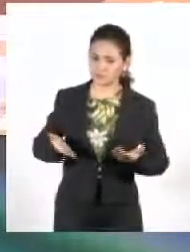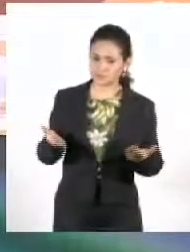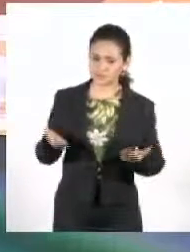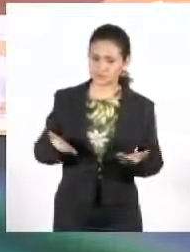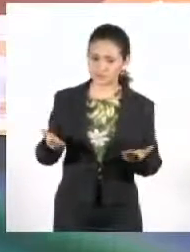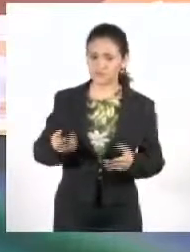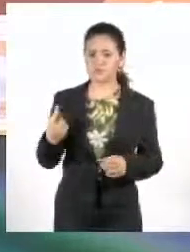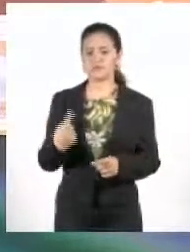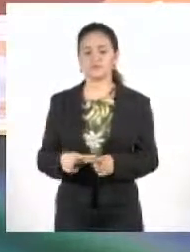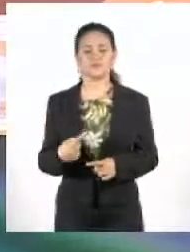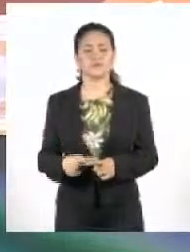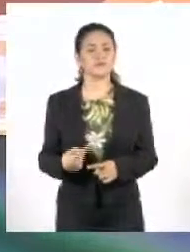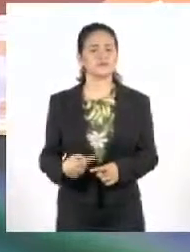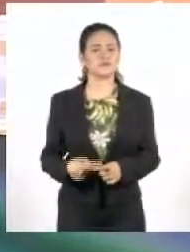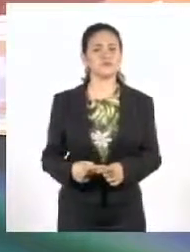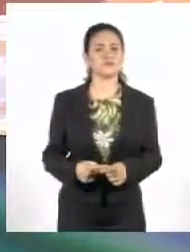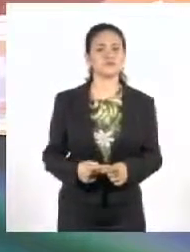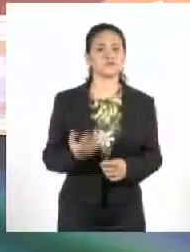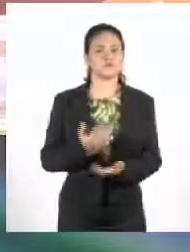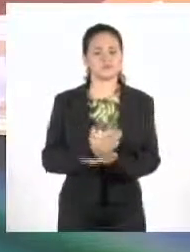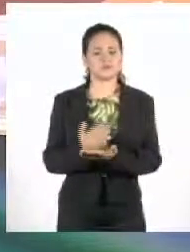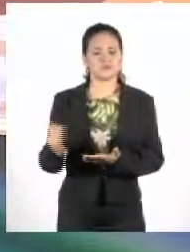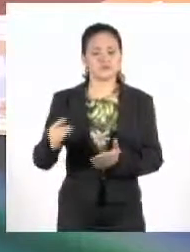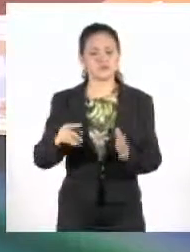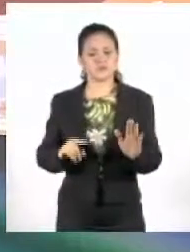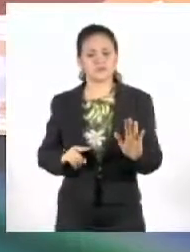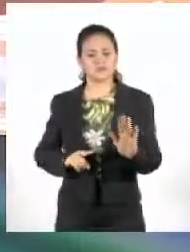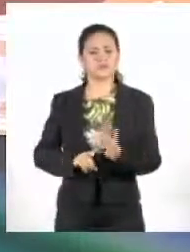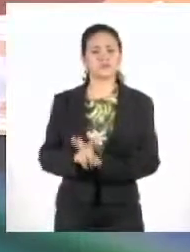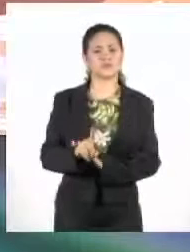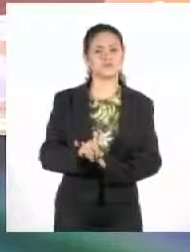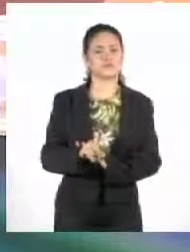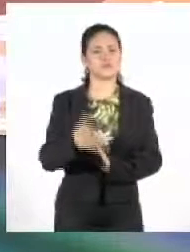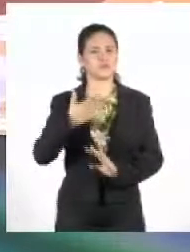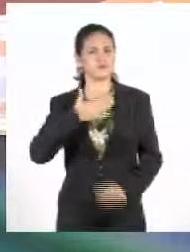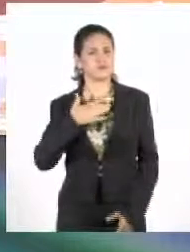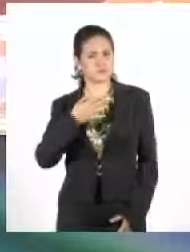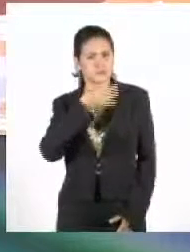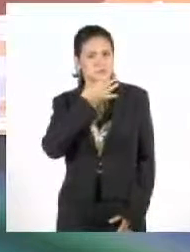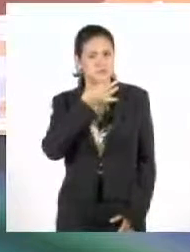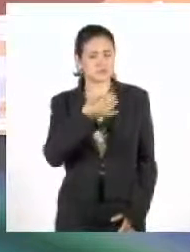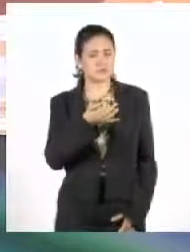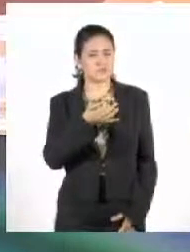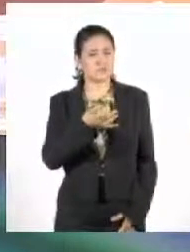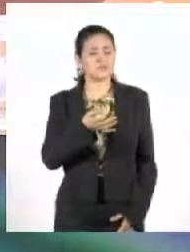para começar com uma pergunta que acredito seja um pouco pertinente.